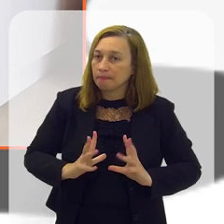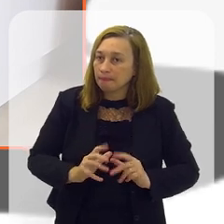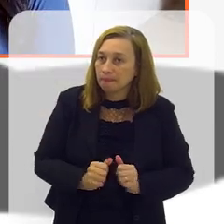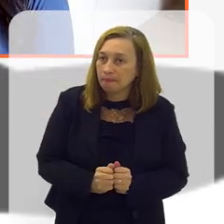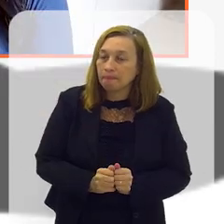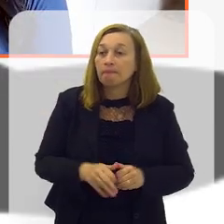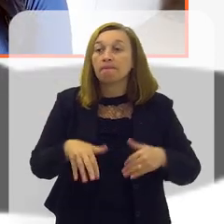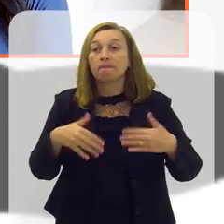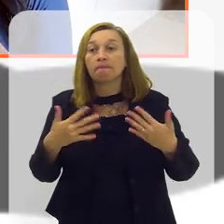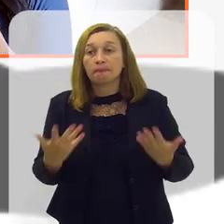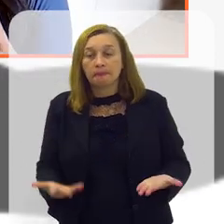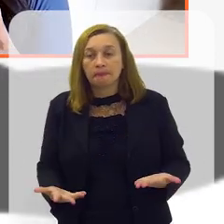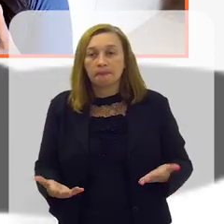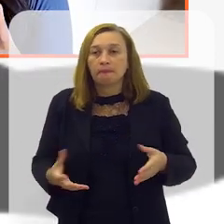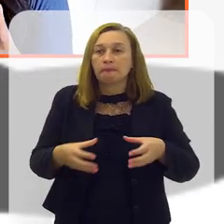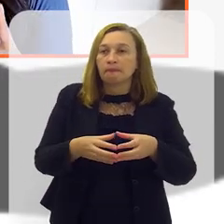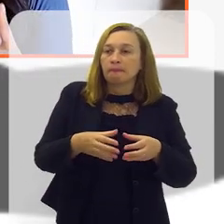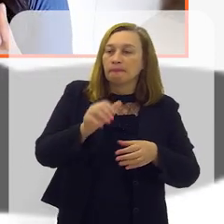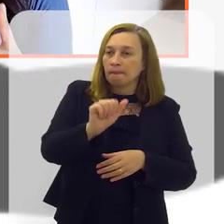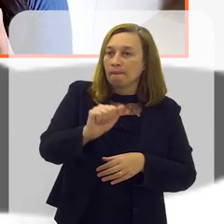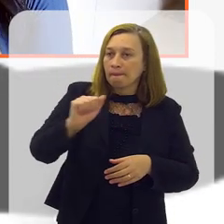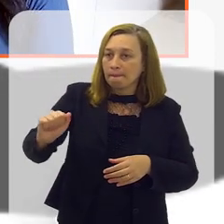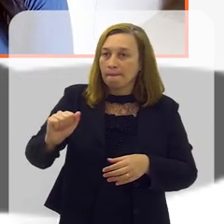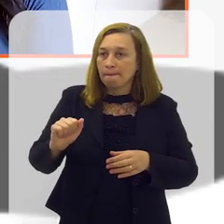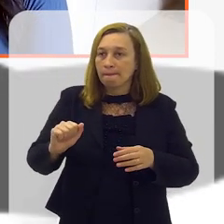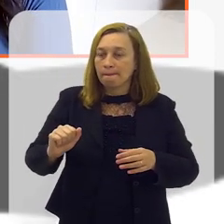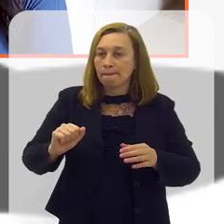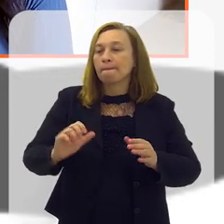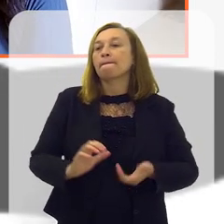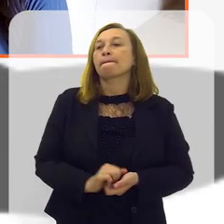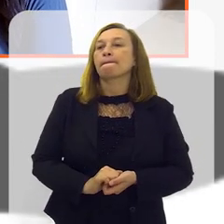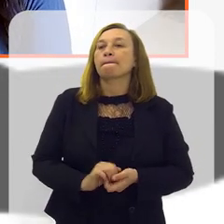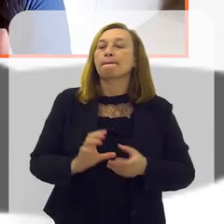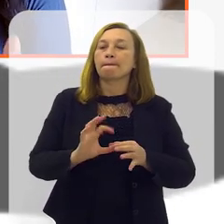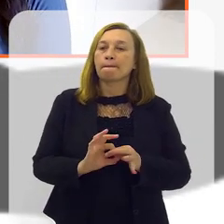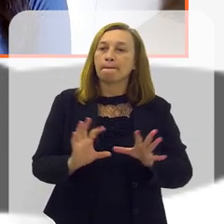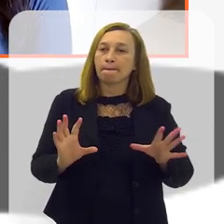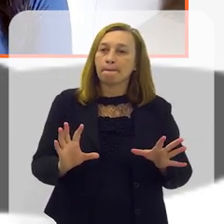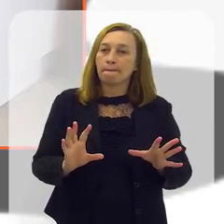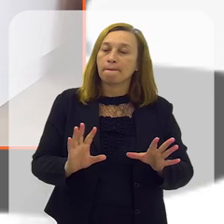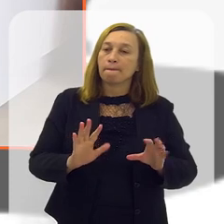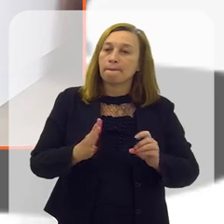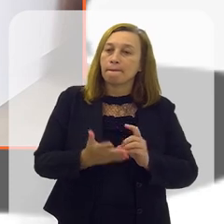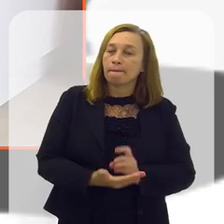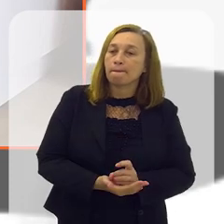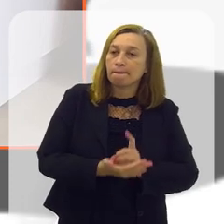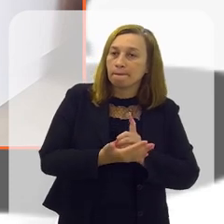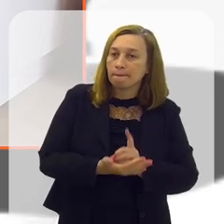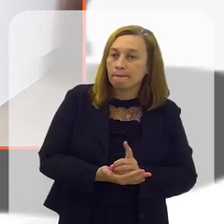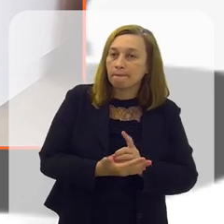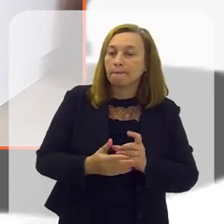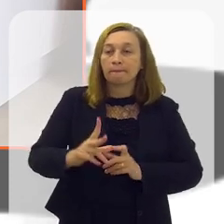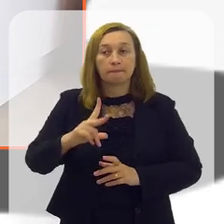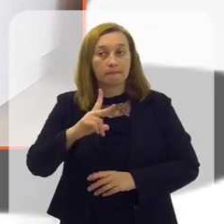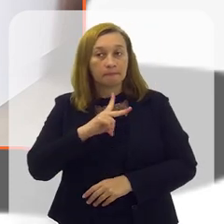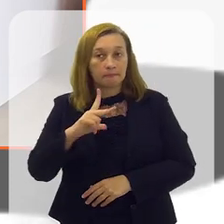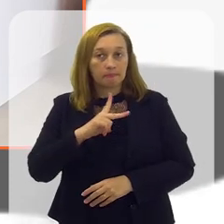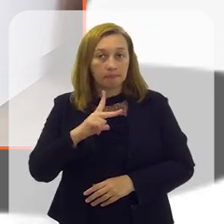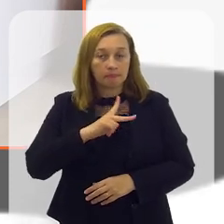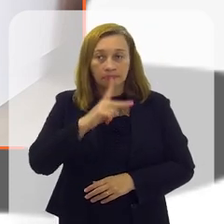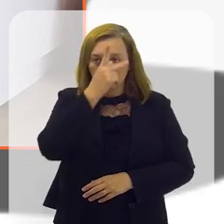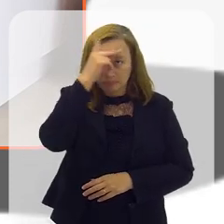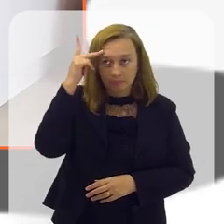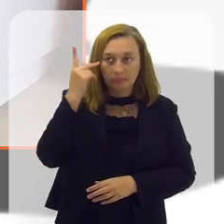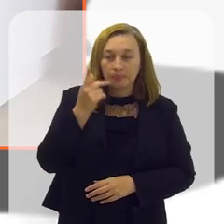de limpeza. Então, Alcoólicos Anônimos é autossuficiente, sendo sustentado pelos próprios